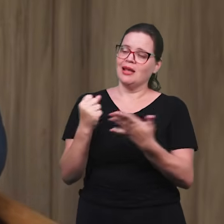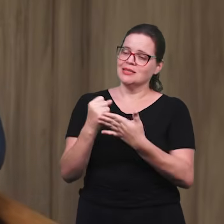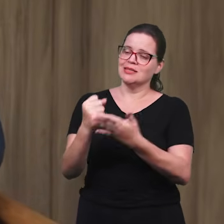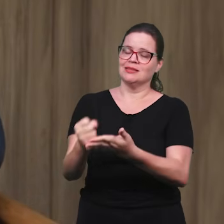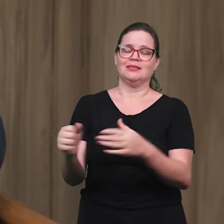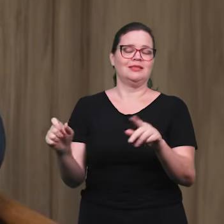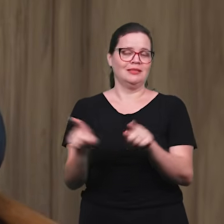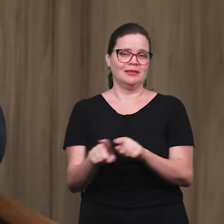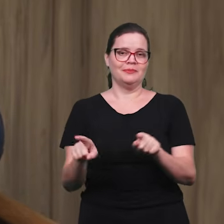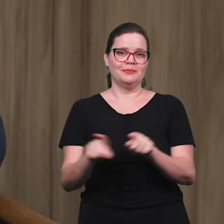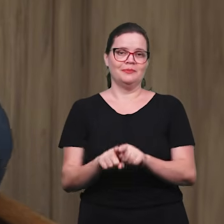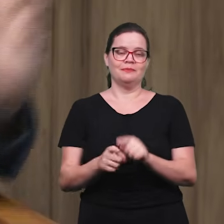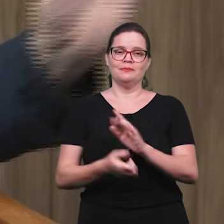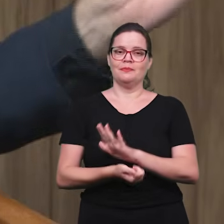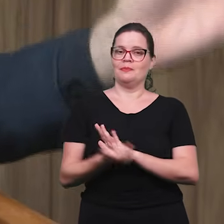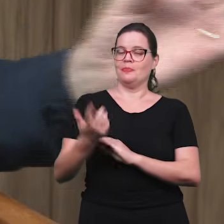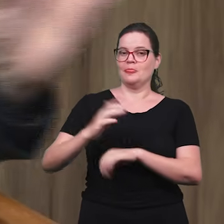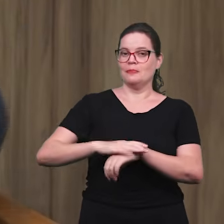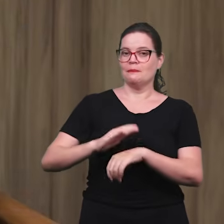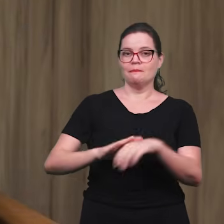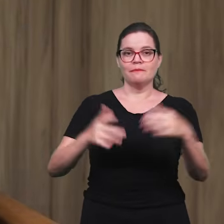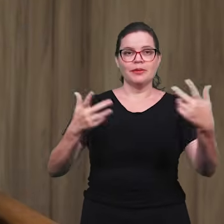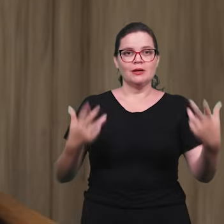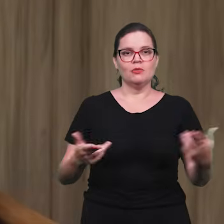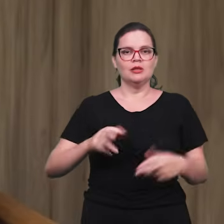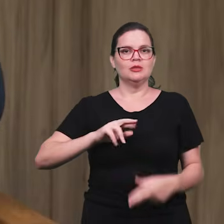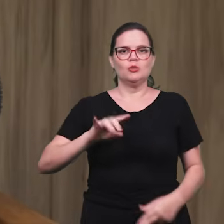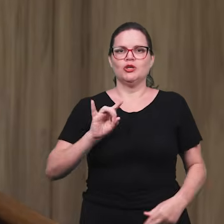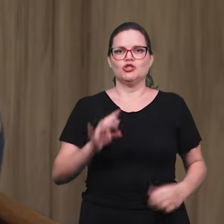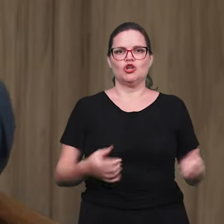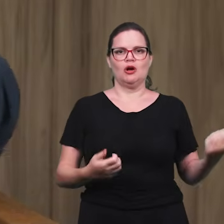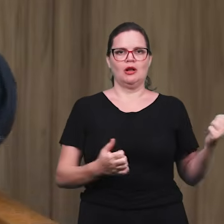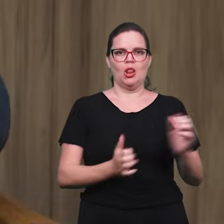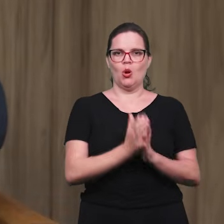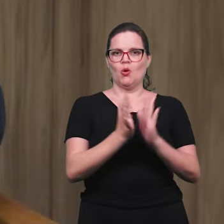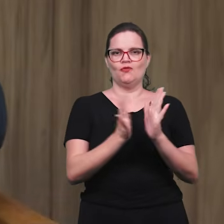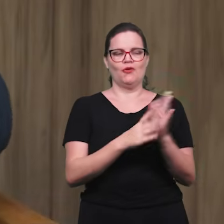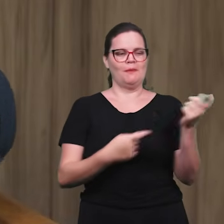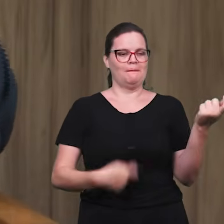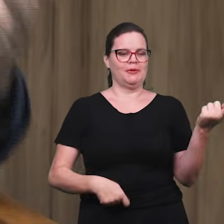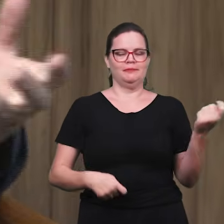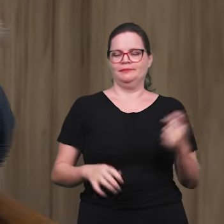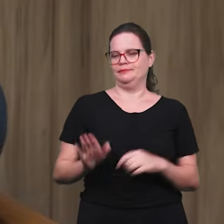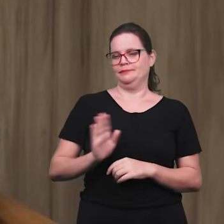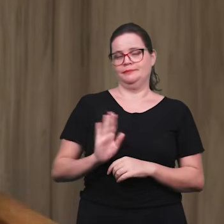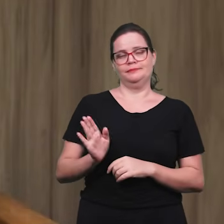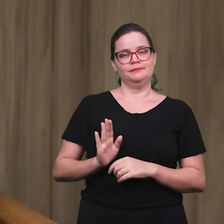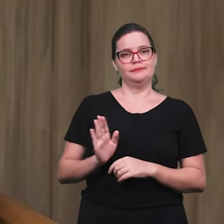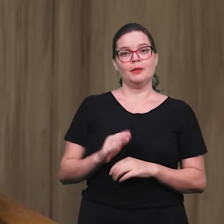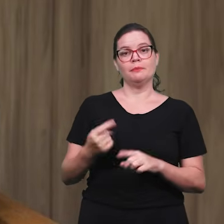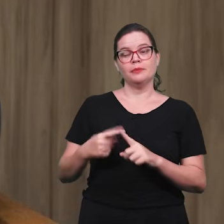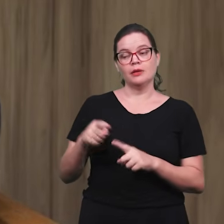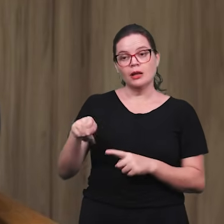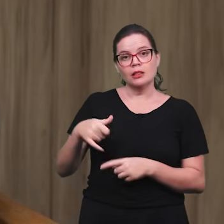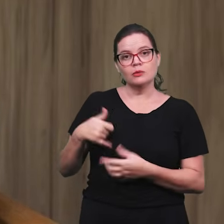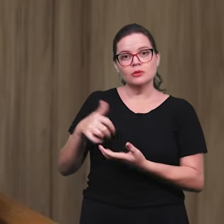essa assistência, e muitas das vezes é exatamente isso, não é um louvor que ele quer, não é ouvir, porque o